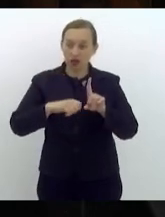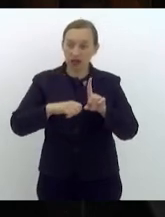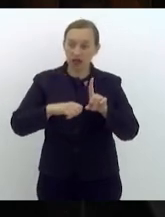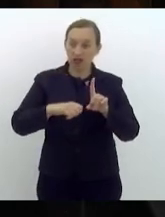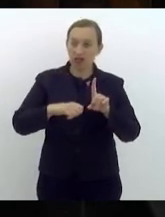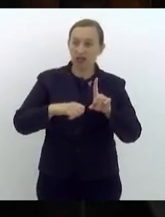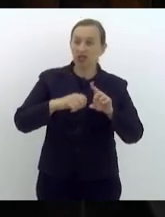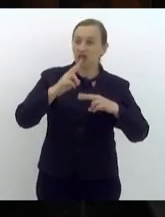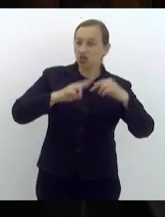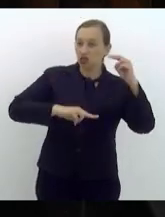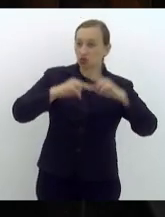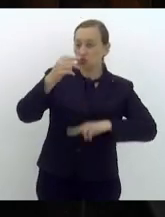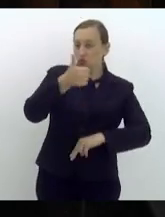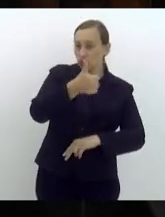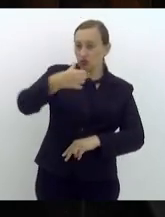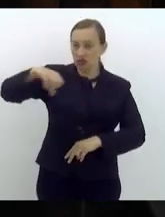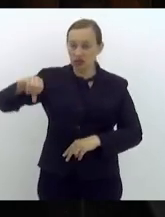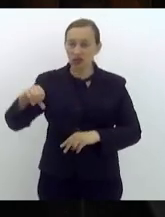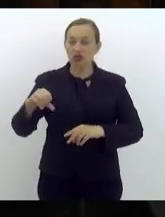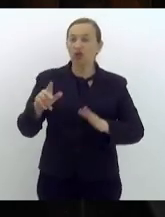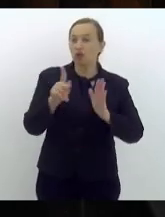9/6/2017, o projeto de lei